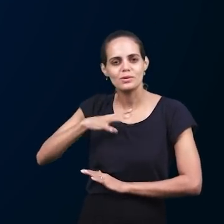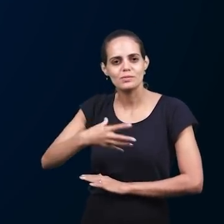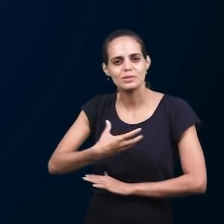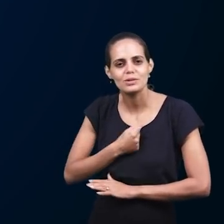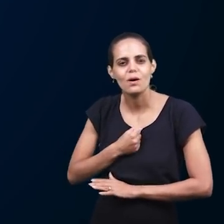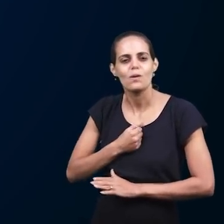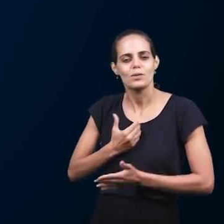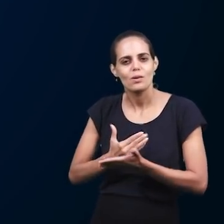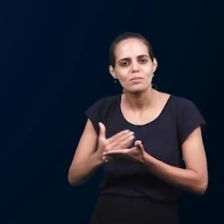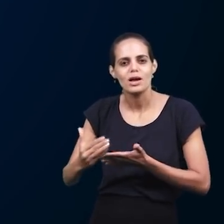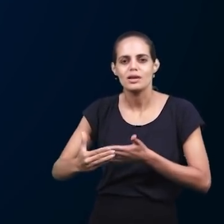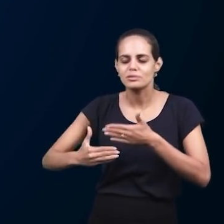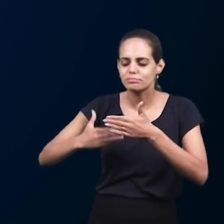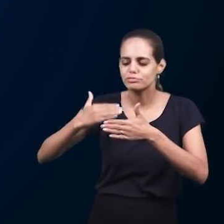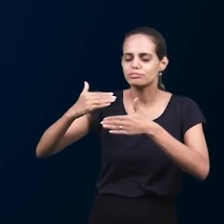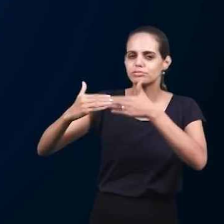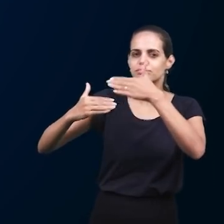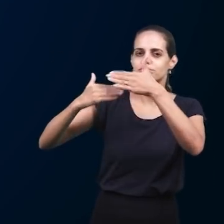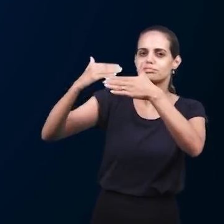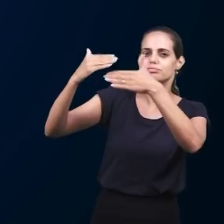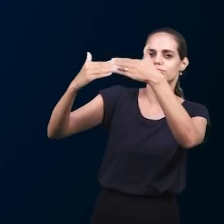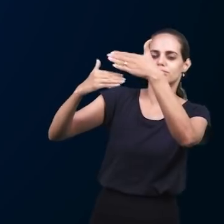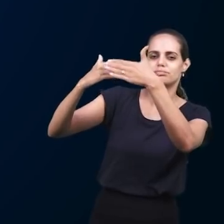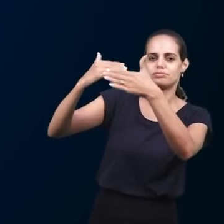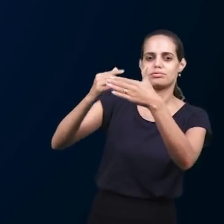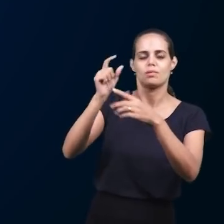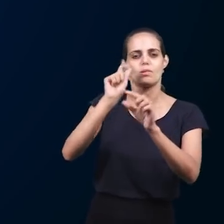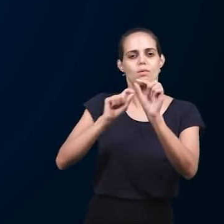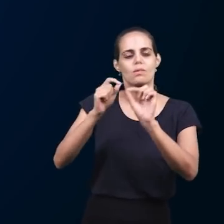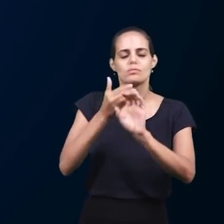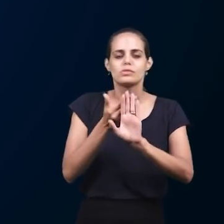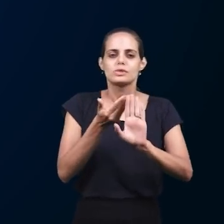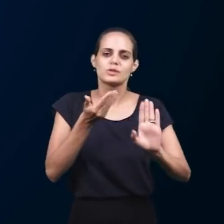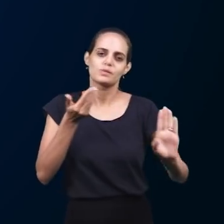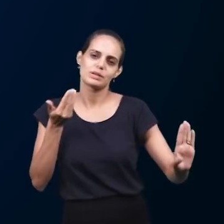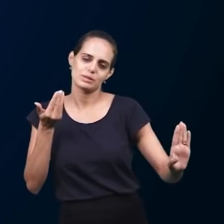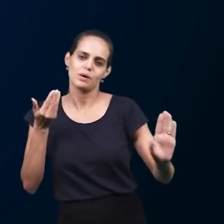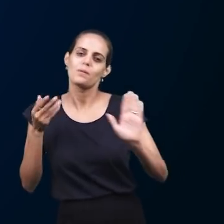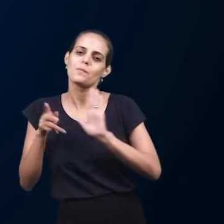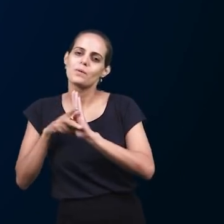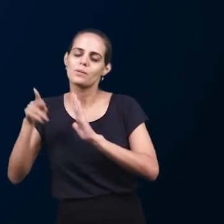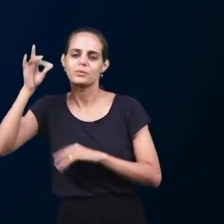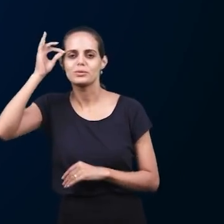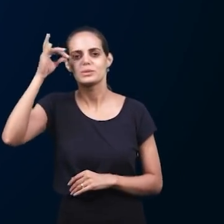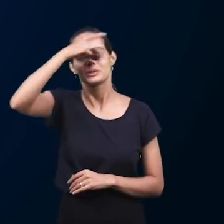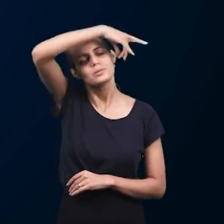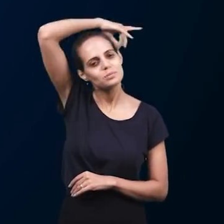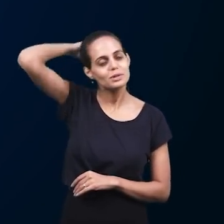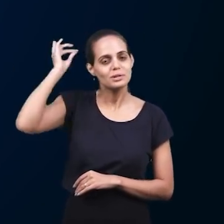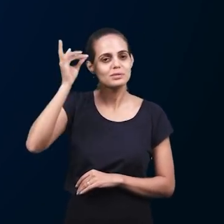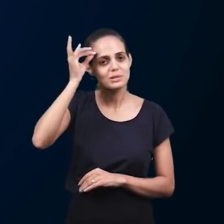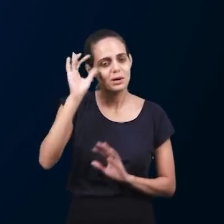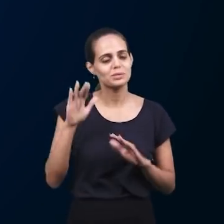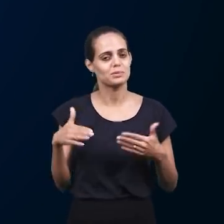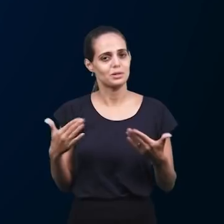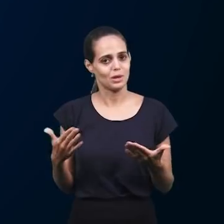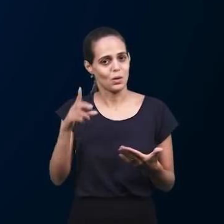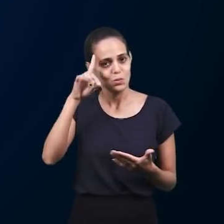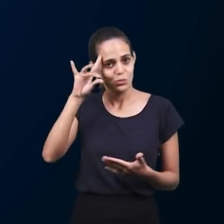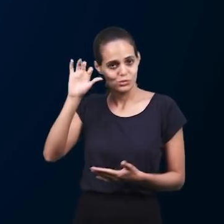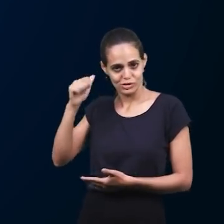processo que deve se dar em santificação do Espírito Santo. Ou seja, eu fui salvo um